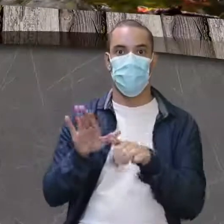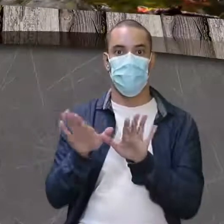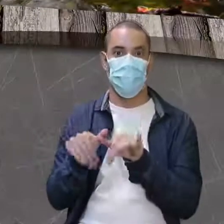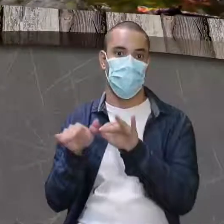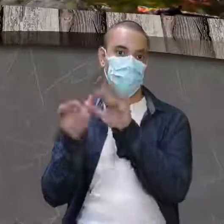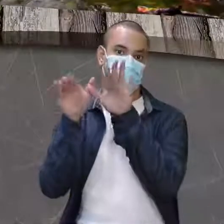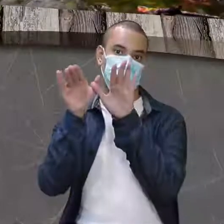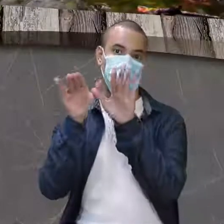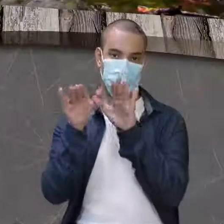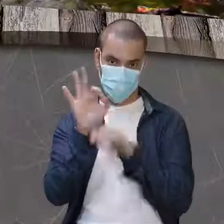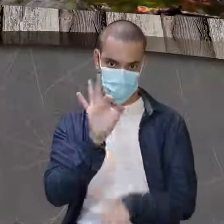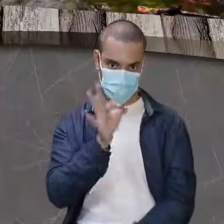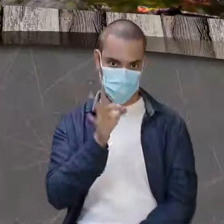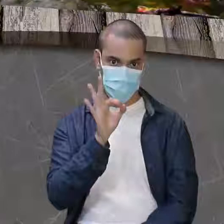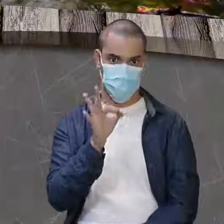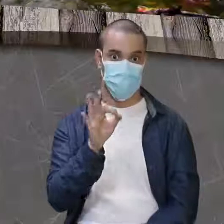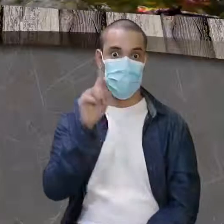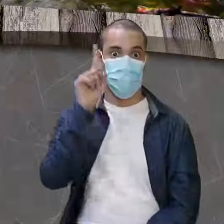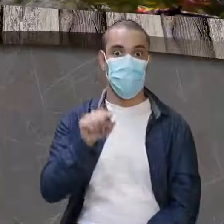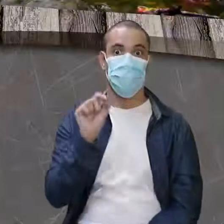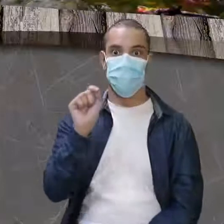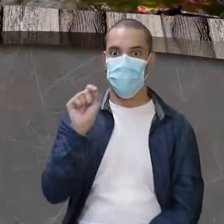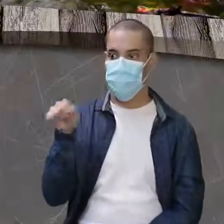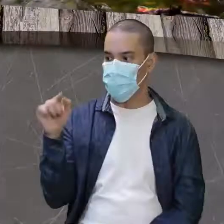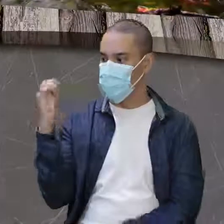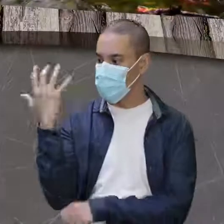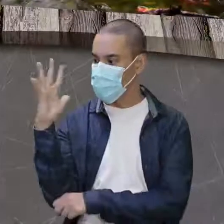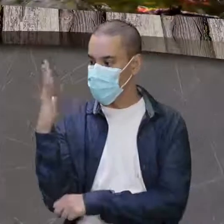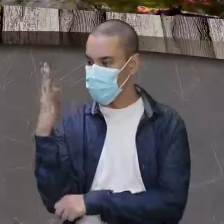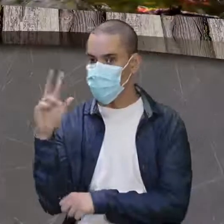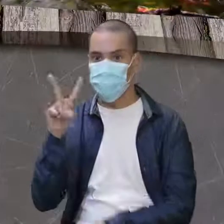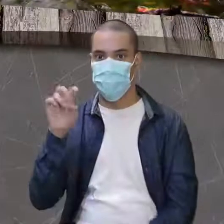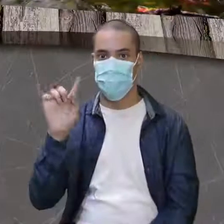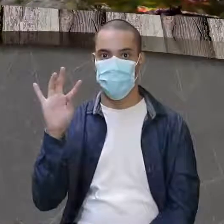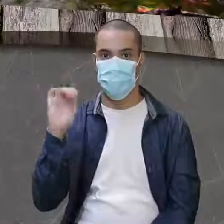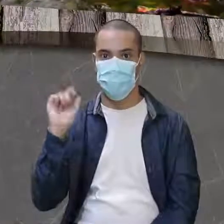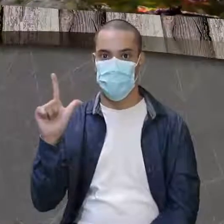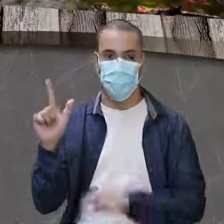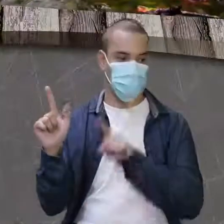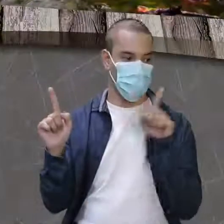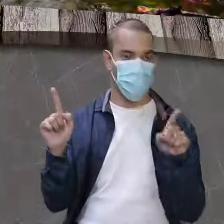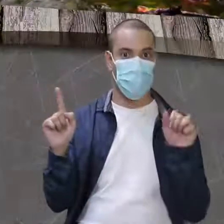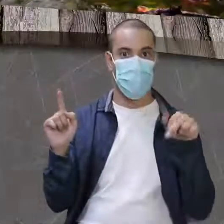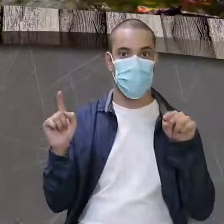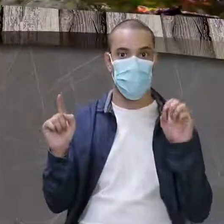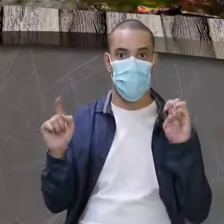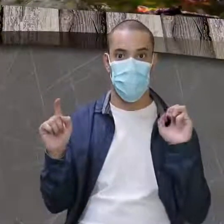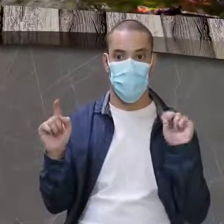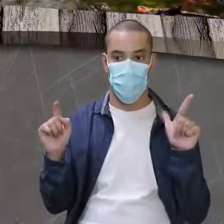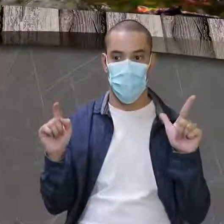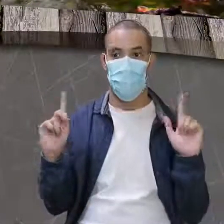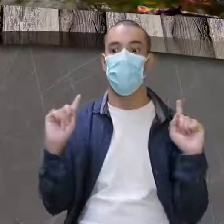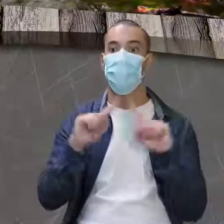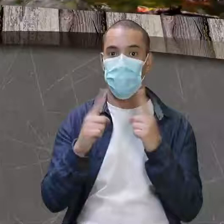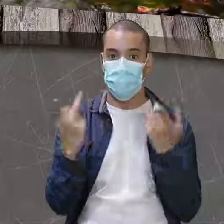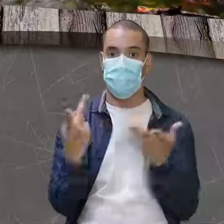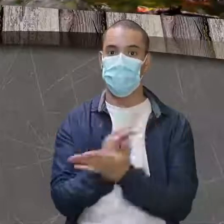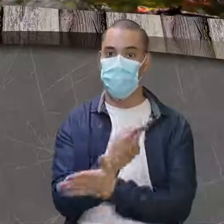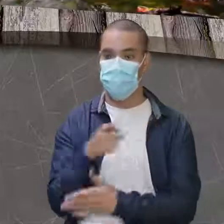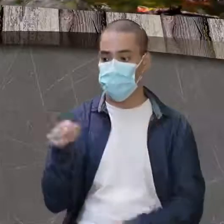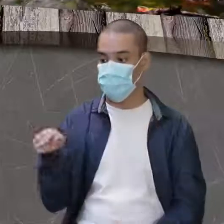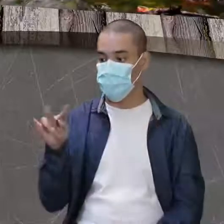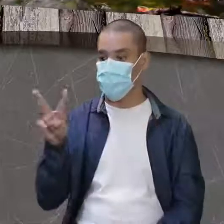pássaros, certo? São espécies distintas, um vegetal e um animal, mas essas relações, elas acontecem, elas